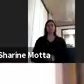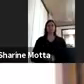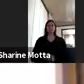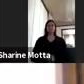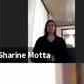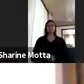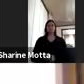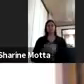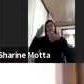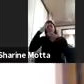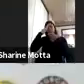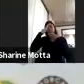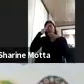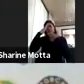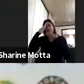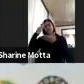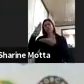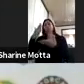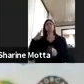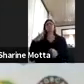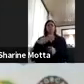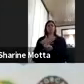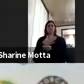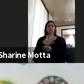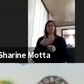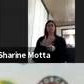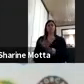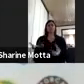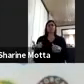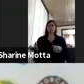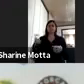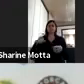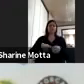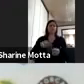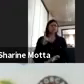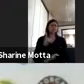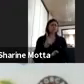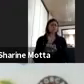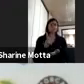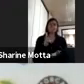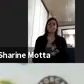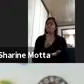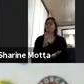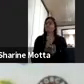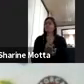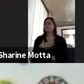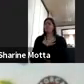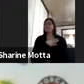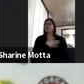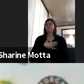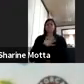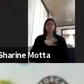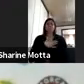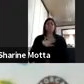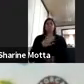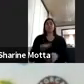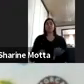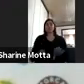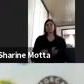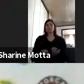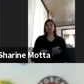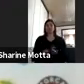Exatamente. Muito mais vezes, sabe por quê? Porque eu quero te dizer uma coisa que eu tenho dito aqui quando os procuradores